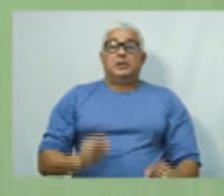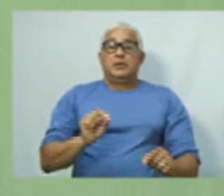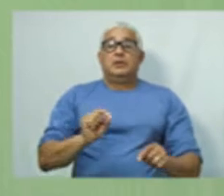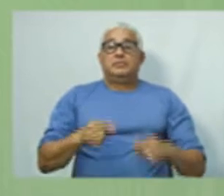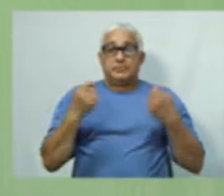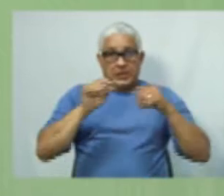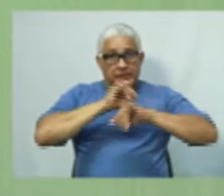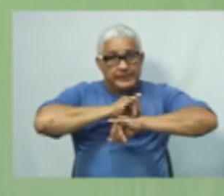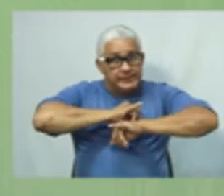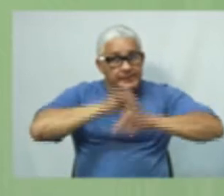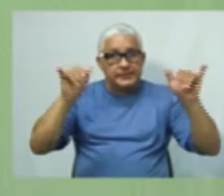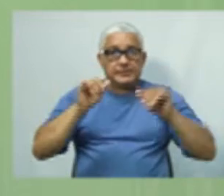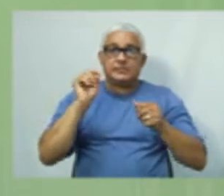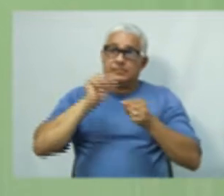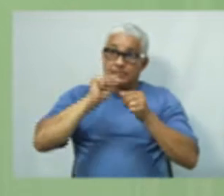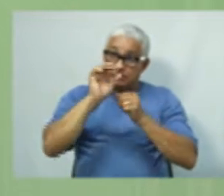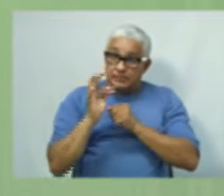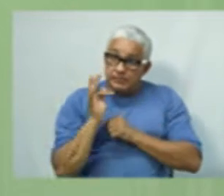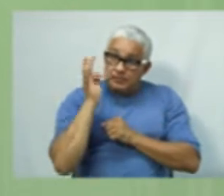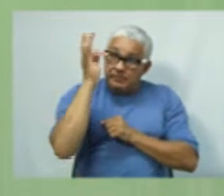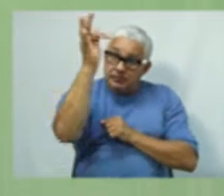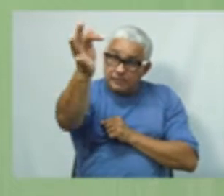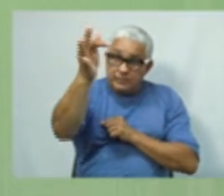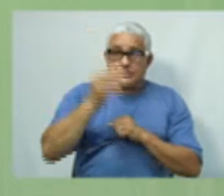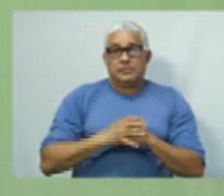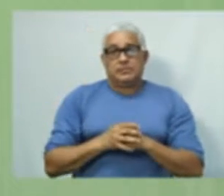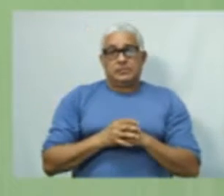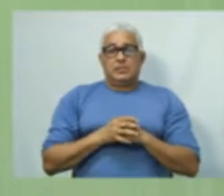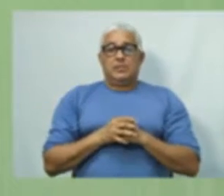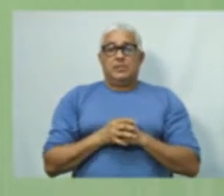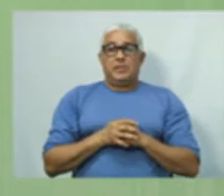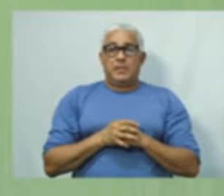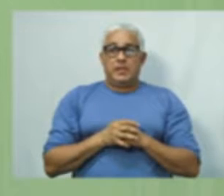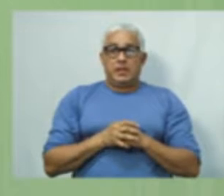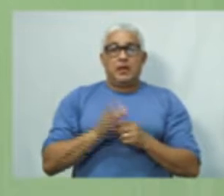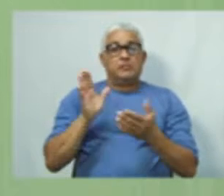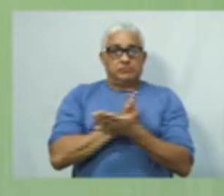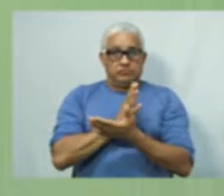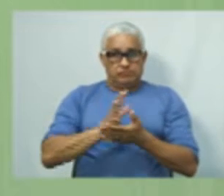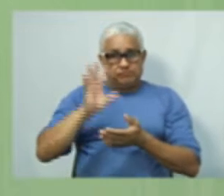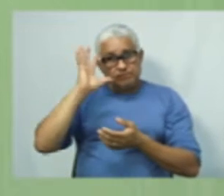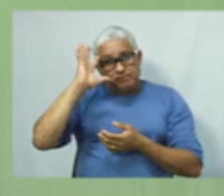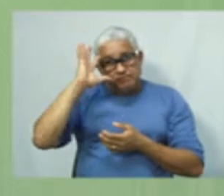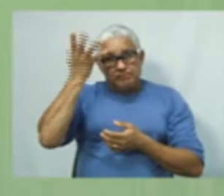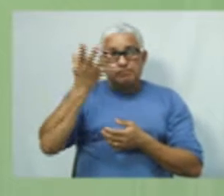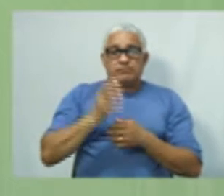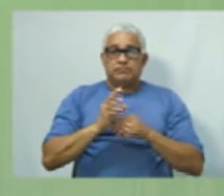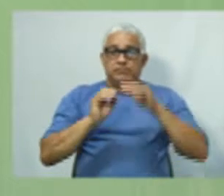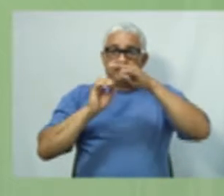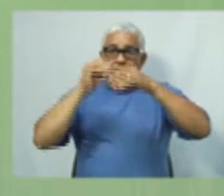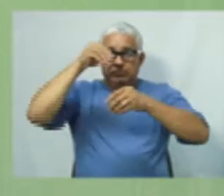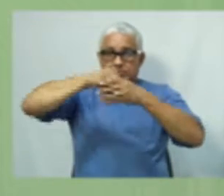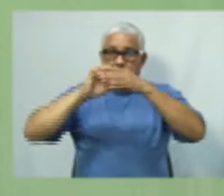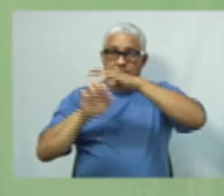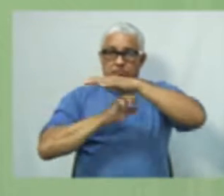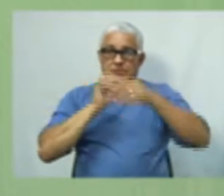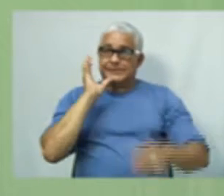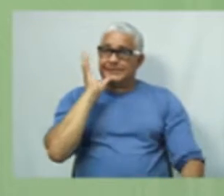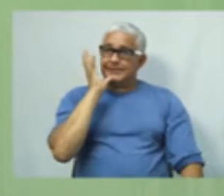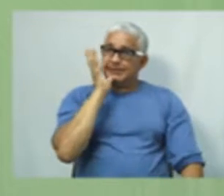ser feito no futuro. Em sua maioria, as decisões numa empresa demoram bastante para